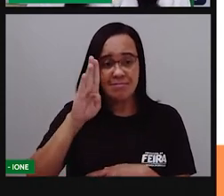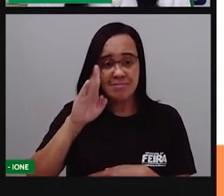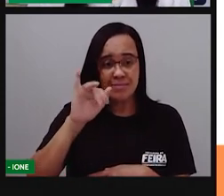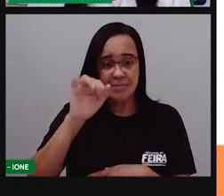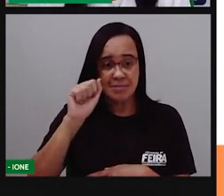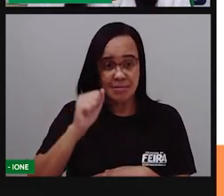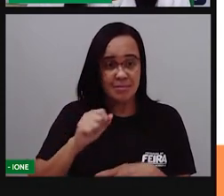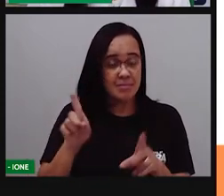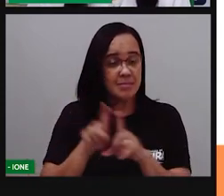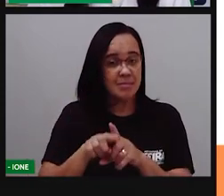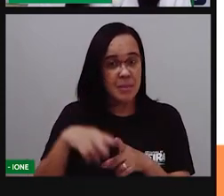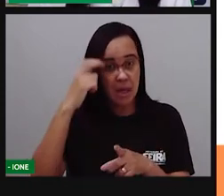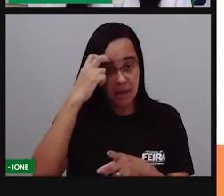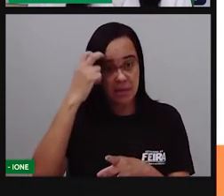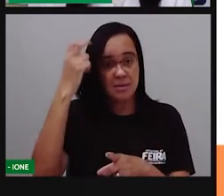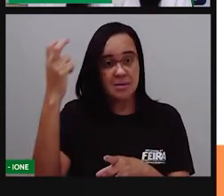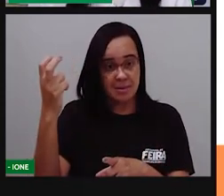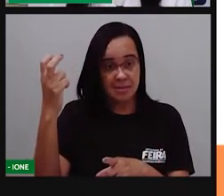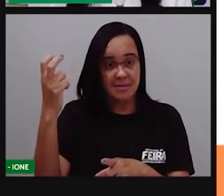Oi Fábio